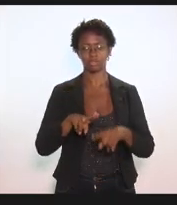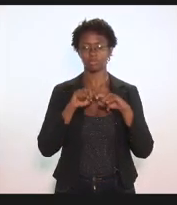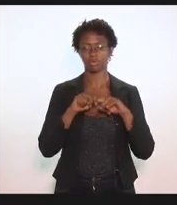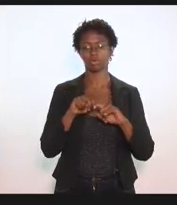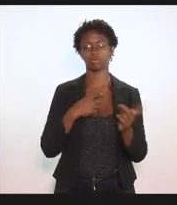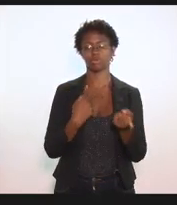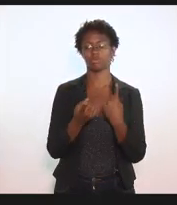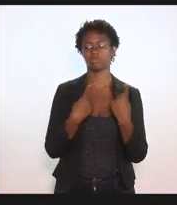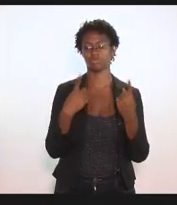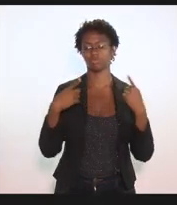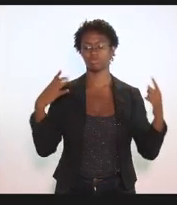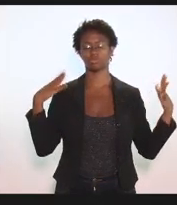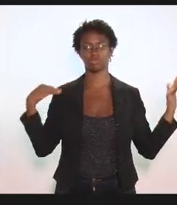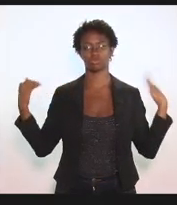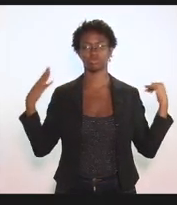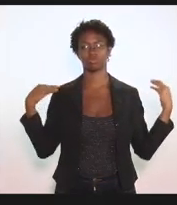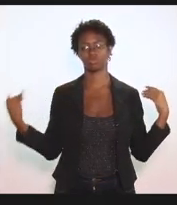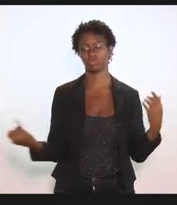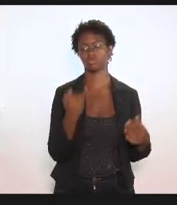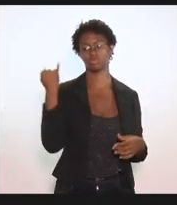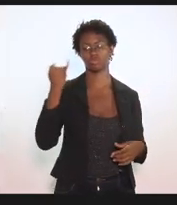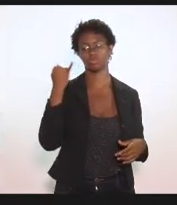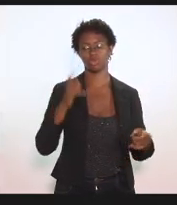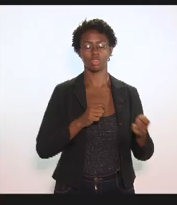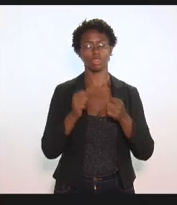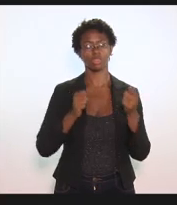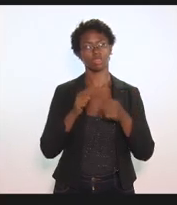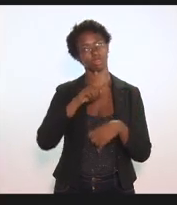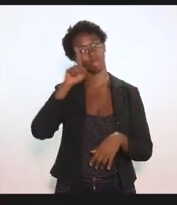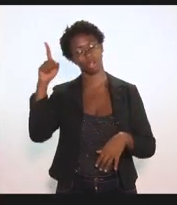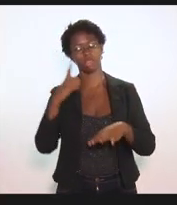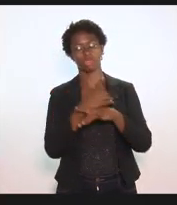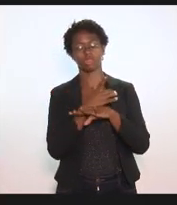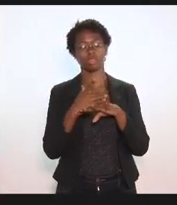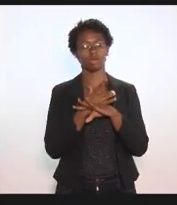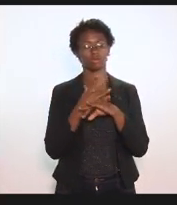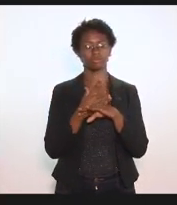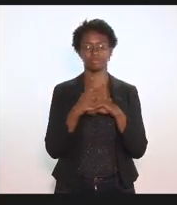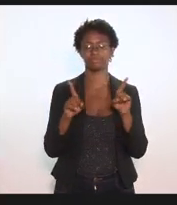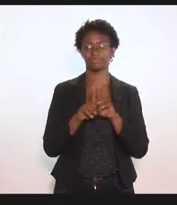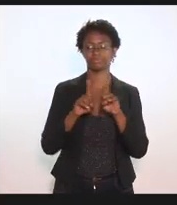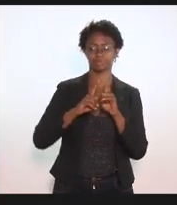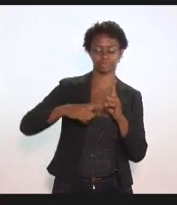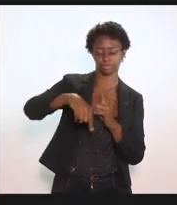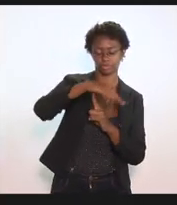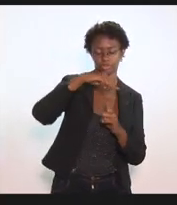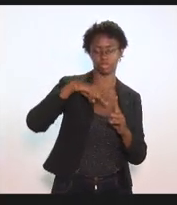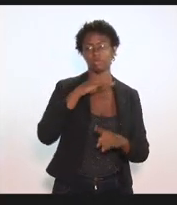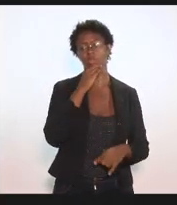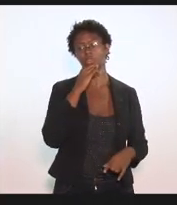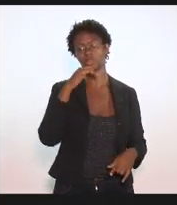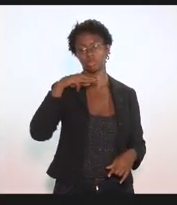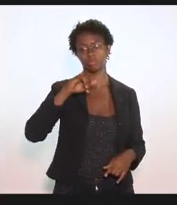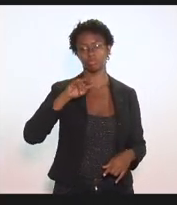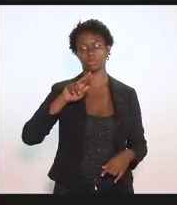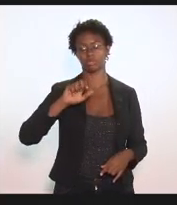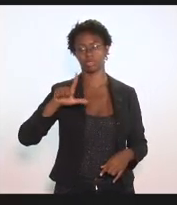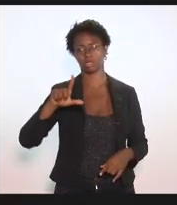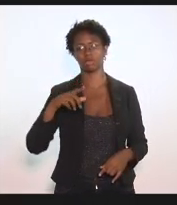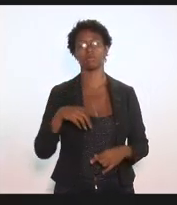turismo importantíssimo para a economia do município e em torno de tais municípios como Miguel Pereira, Paraíba do